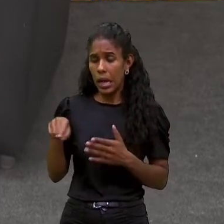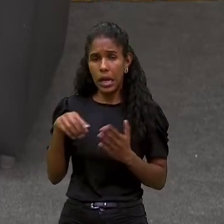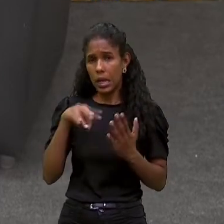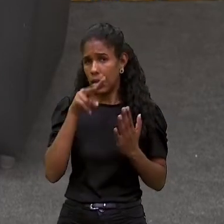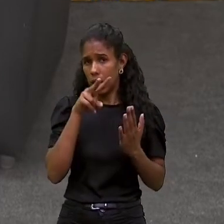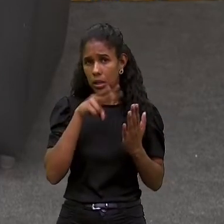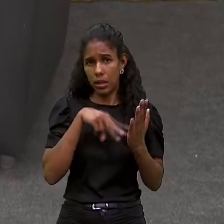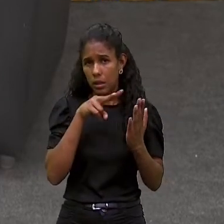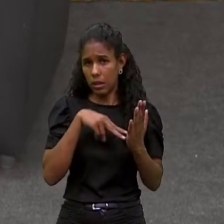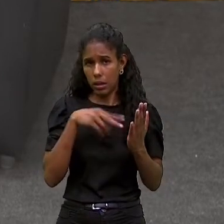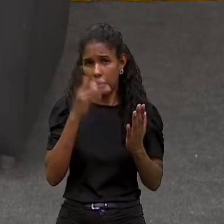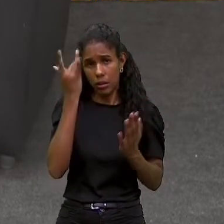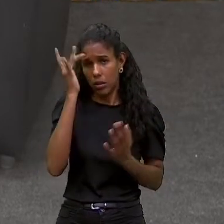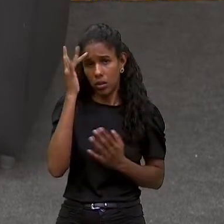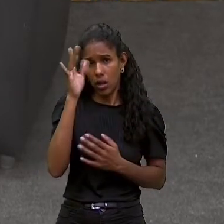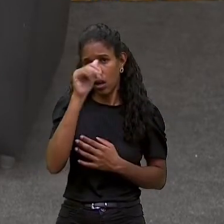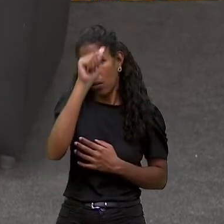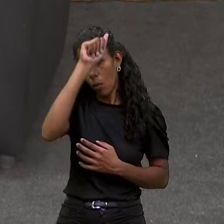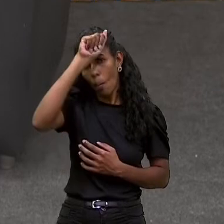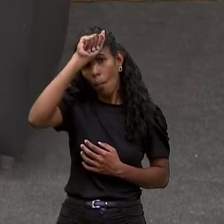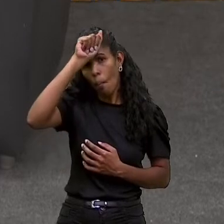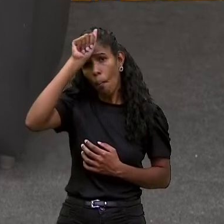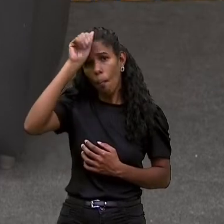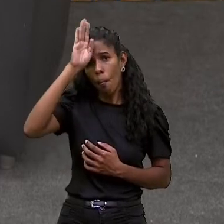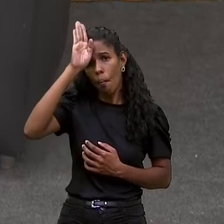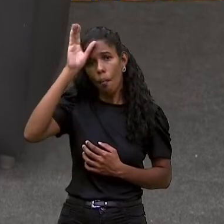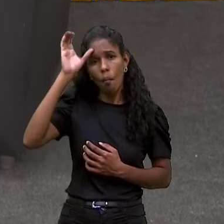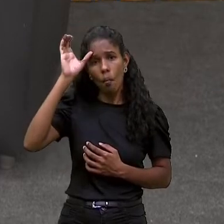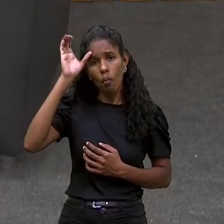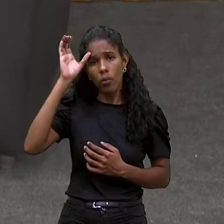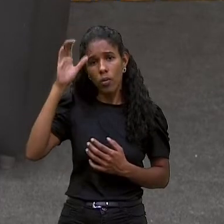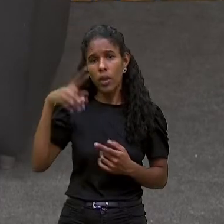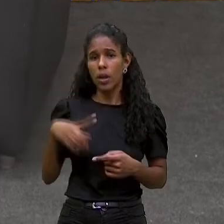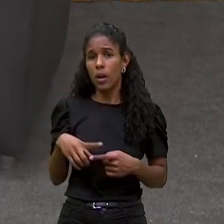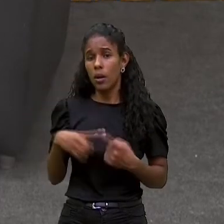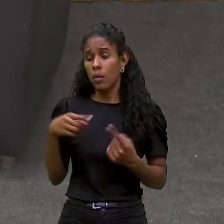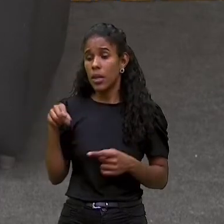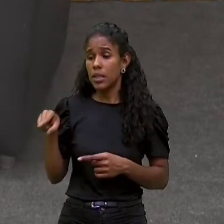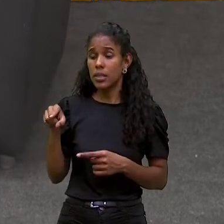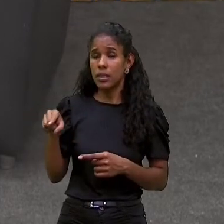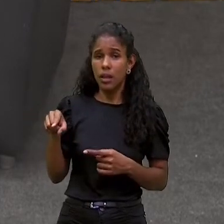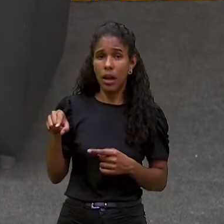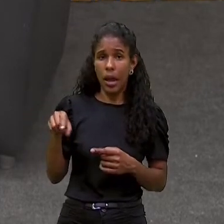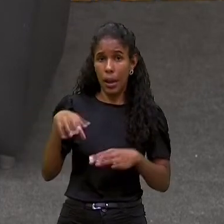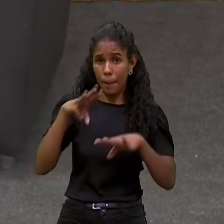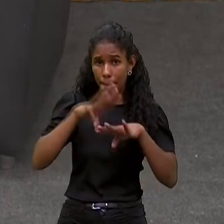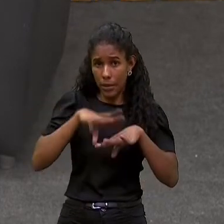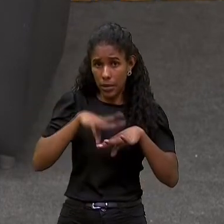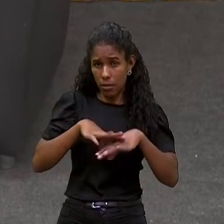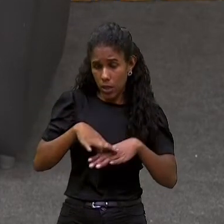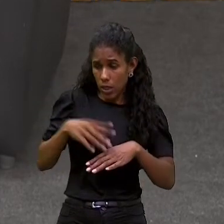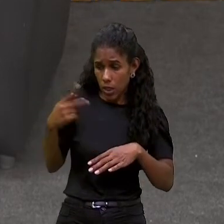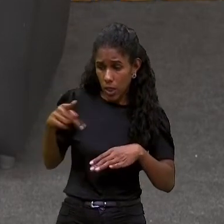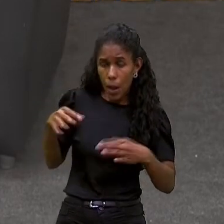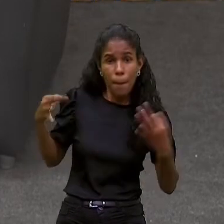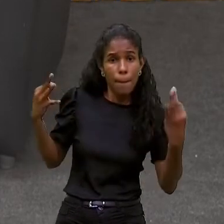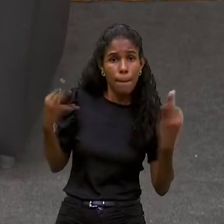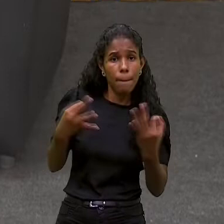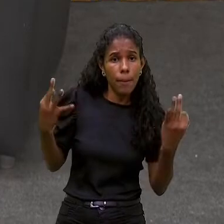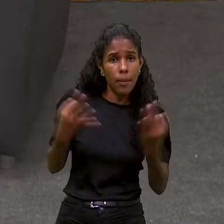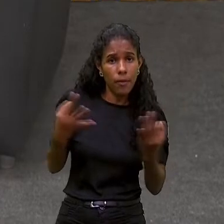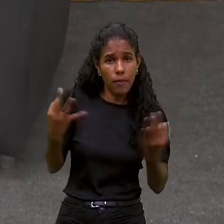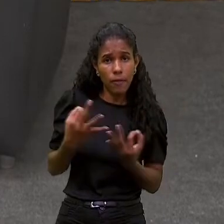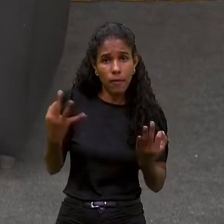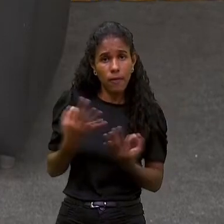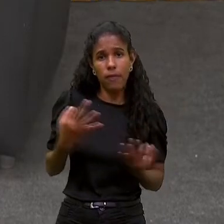é analfabeto. Ele é letrado em matemática. Porque ele é letrado em matemática. Ele domina comércio, ele tem